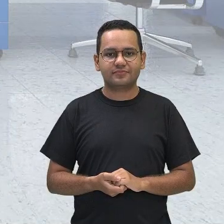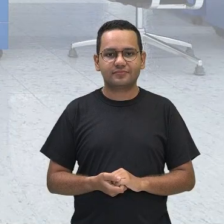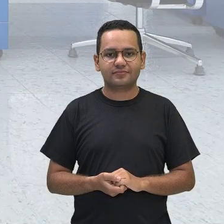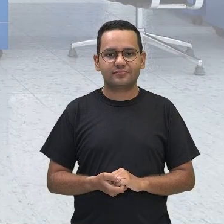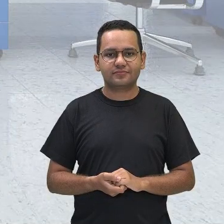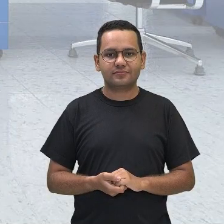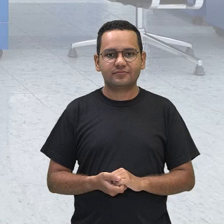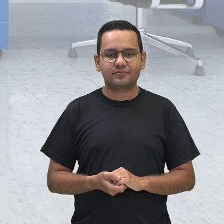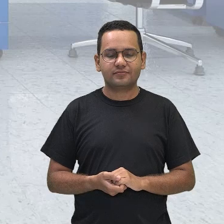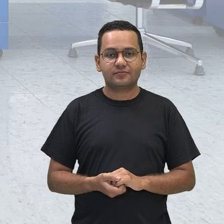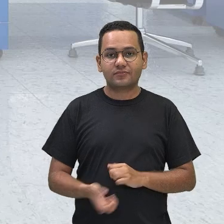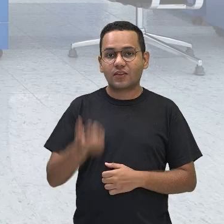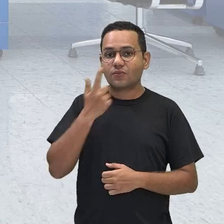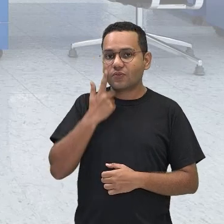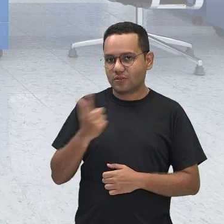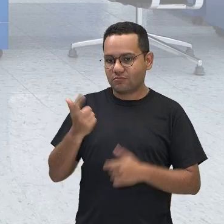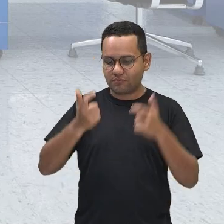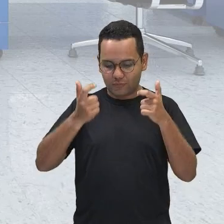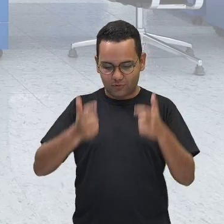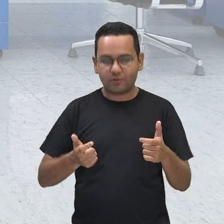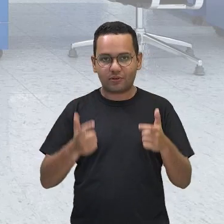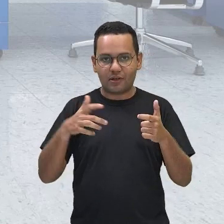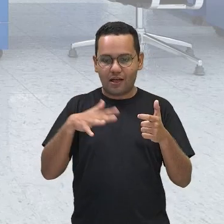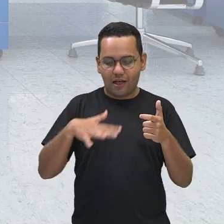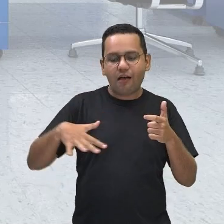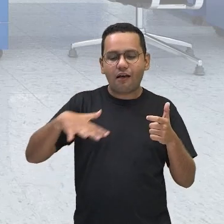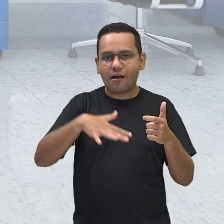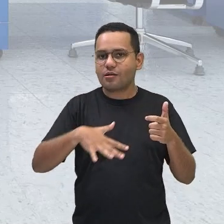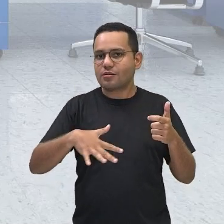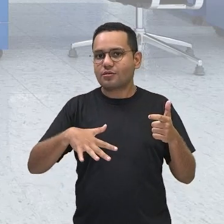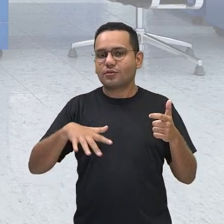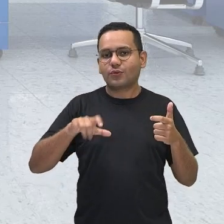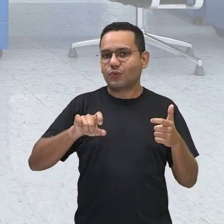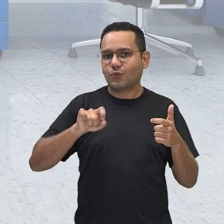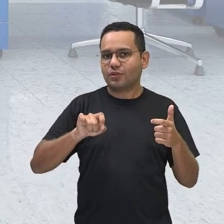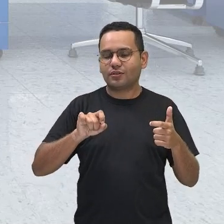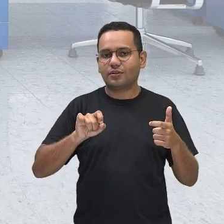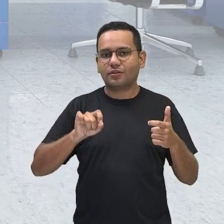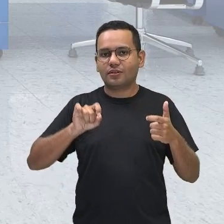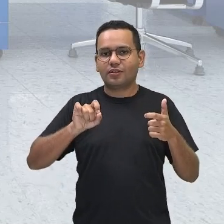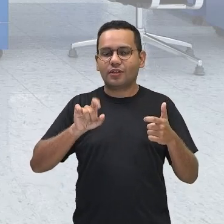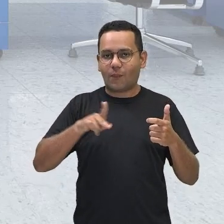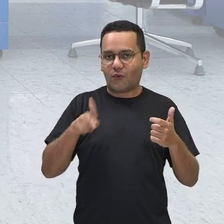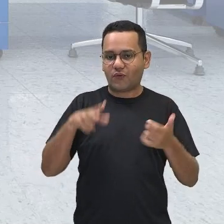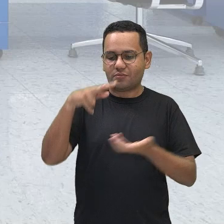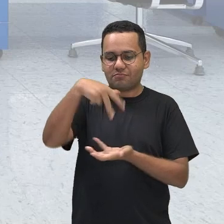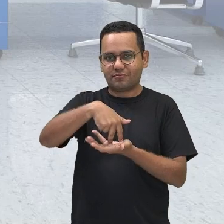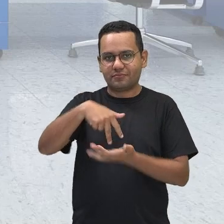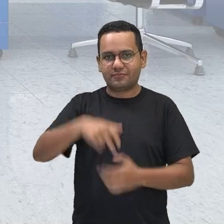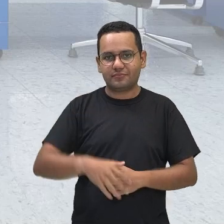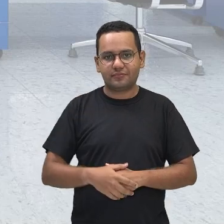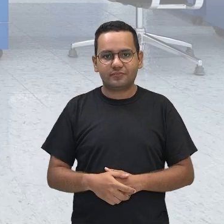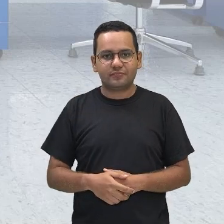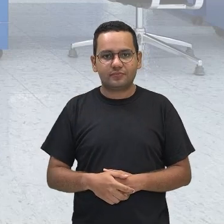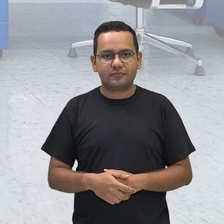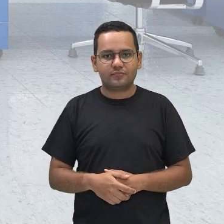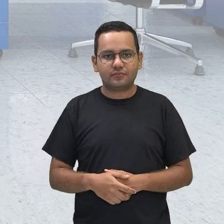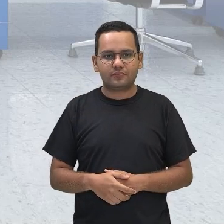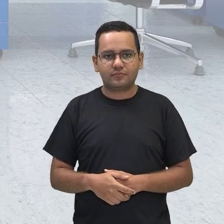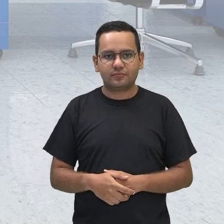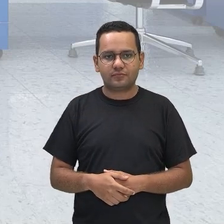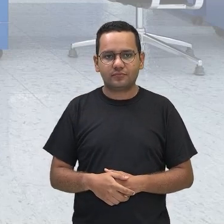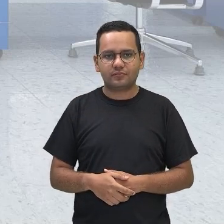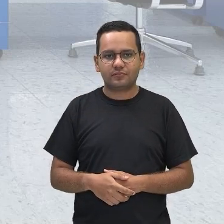Olá! Observem aqui aonde o cenário que a professora está inserida. Vocês